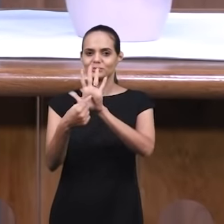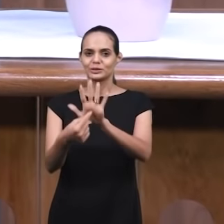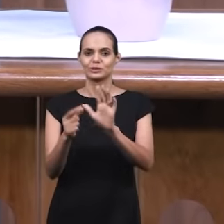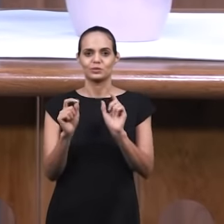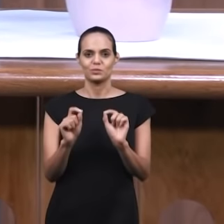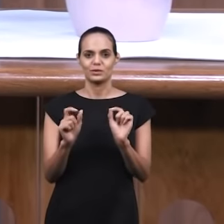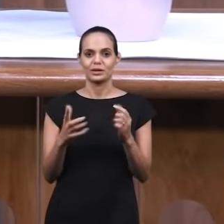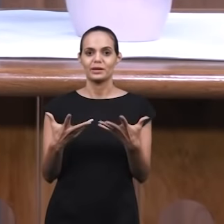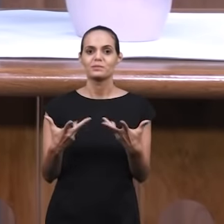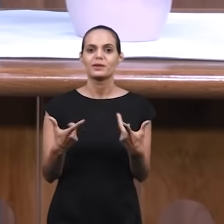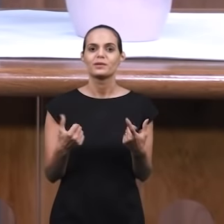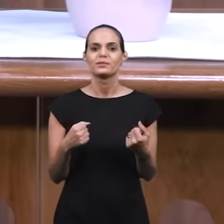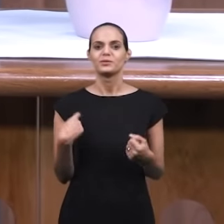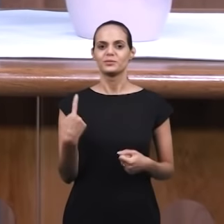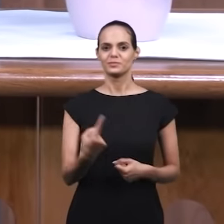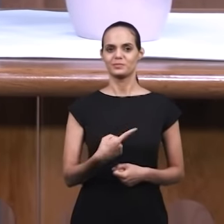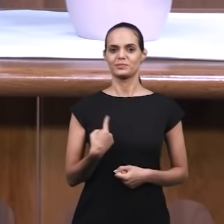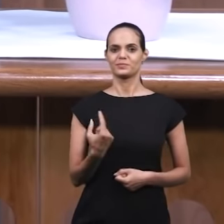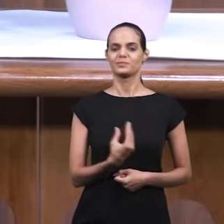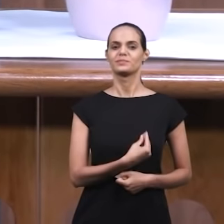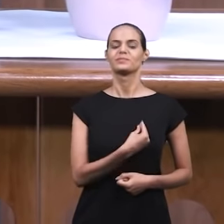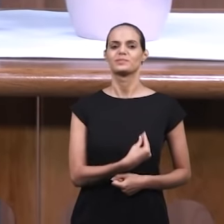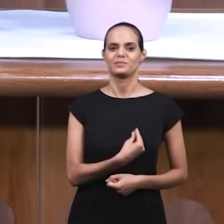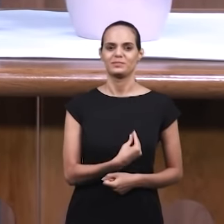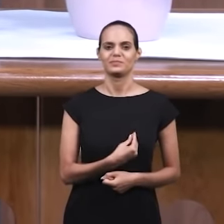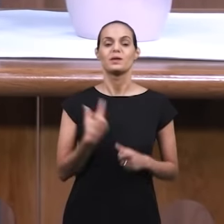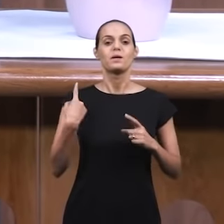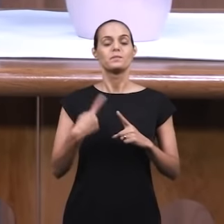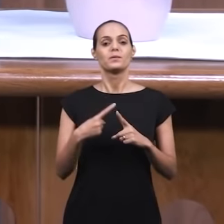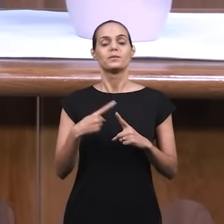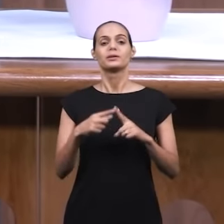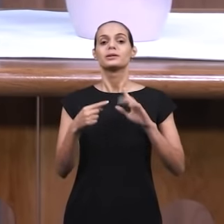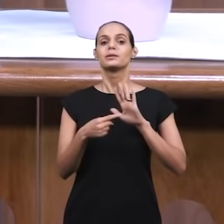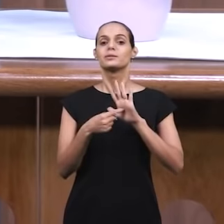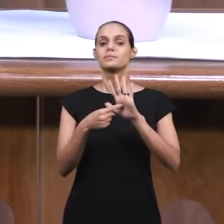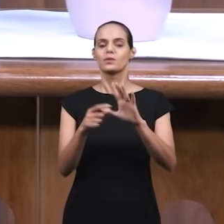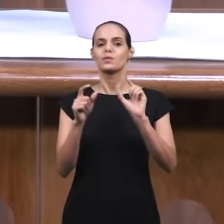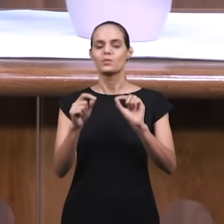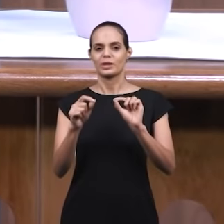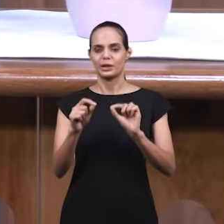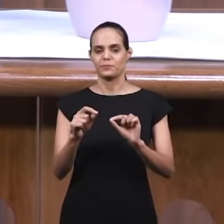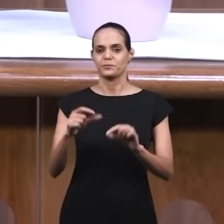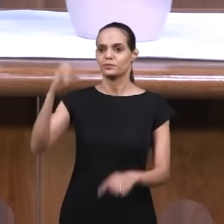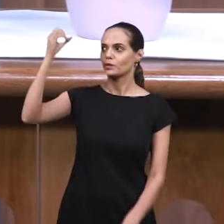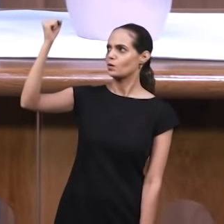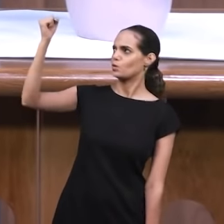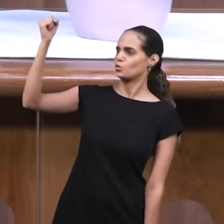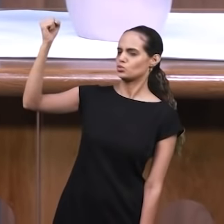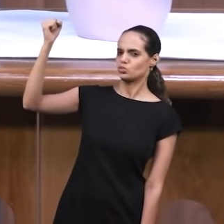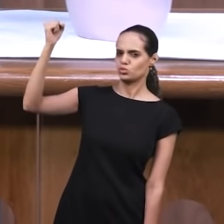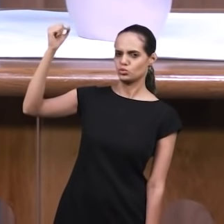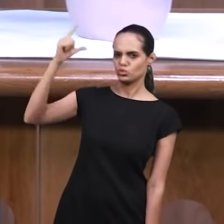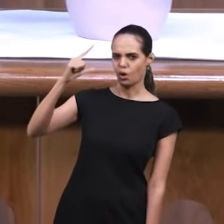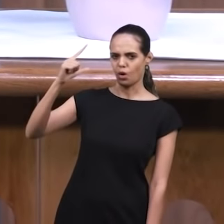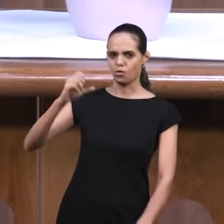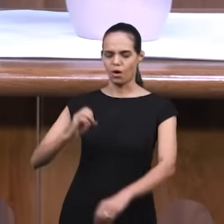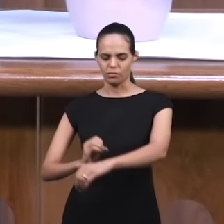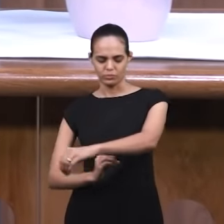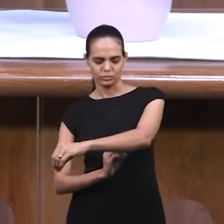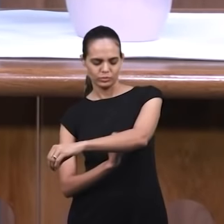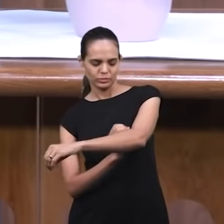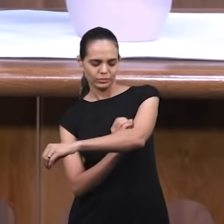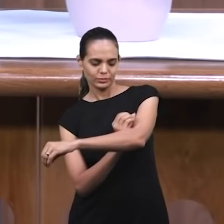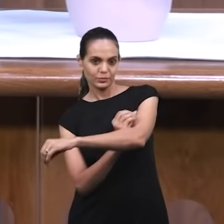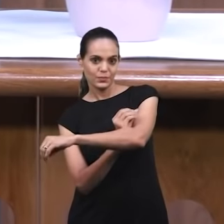é maravilhoso para nós, porque ele se refere ao nascimento do sol, desde o nascimento do